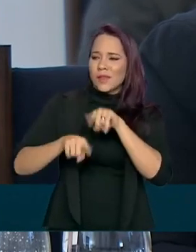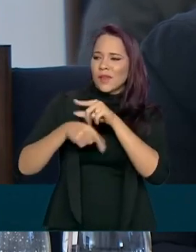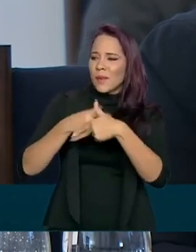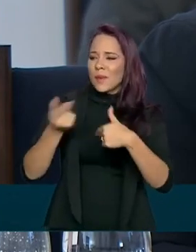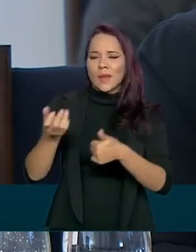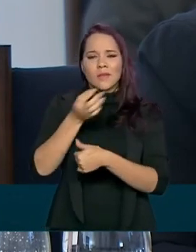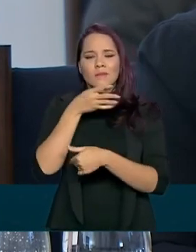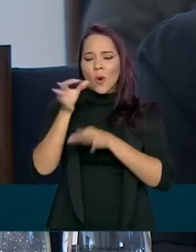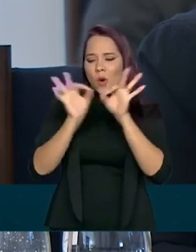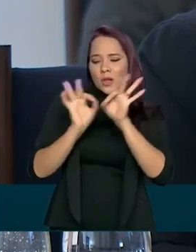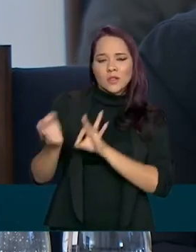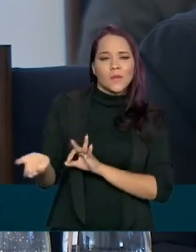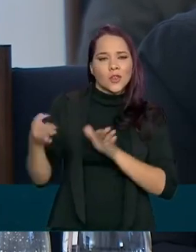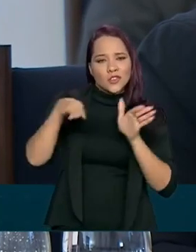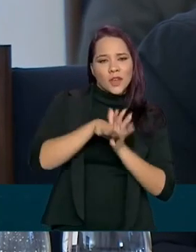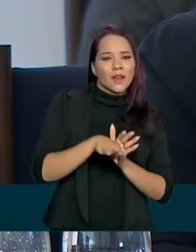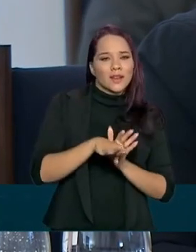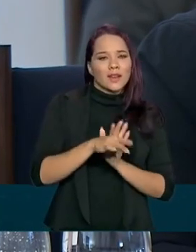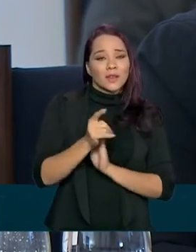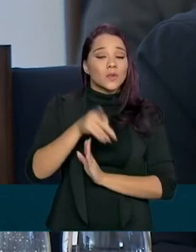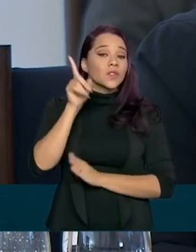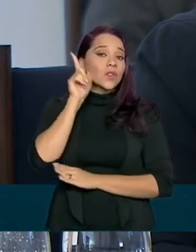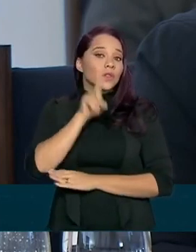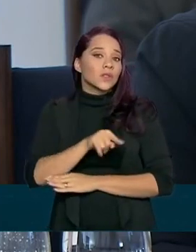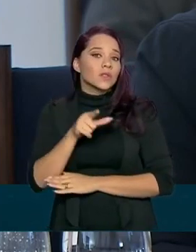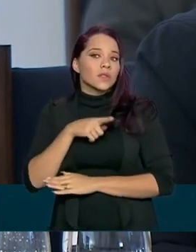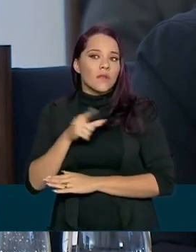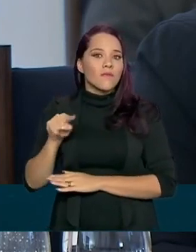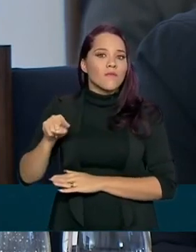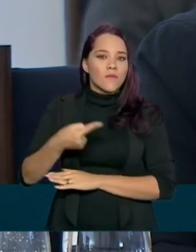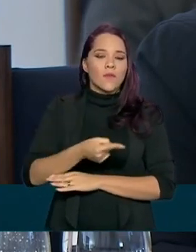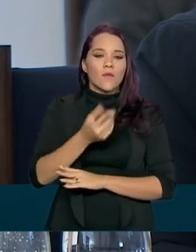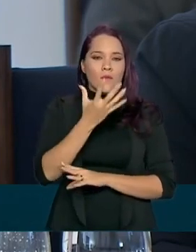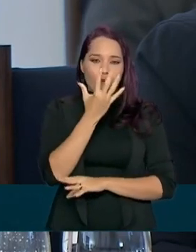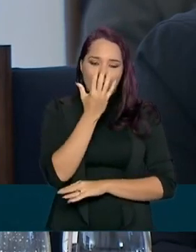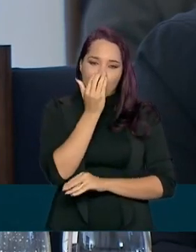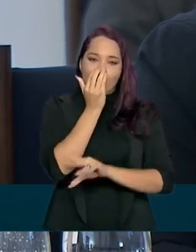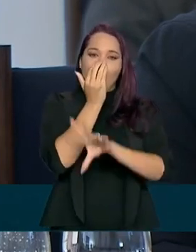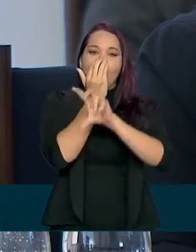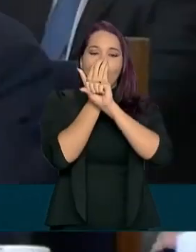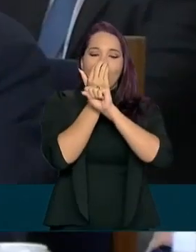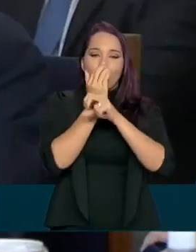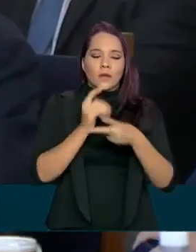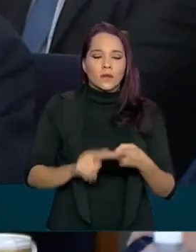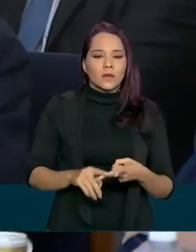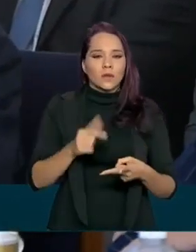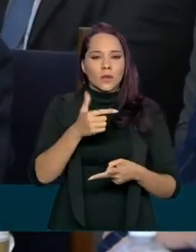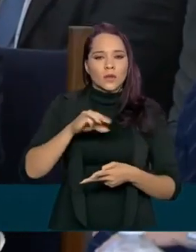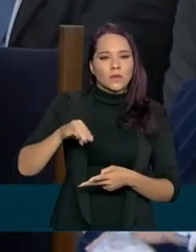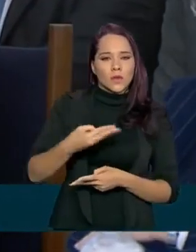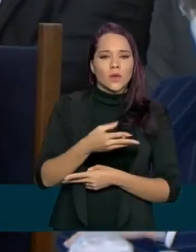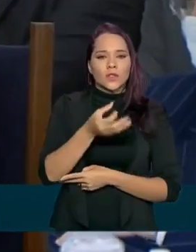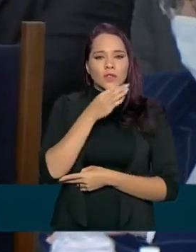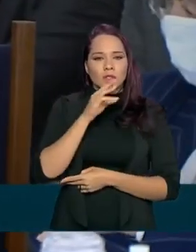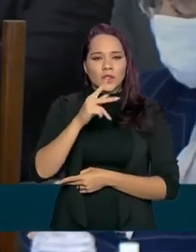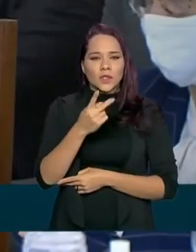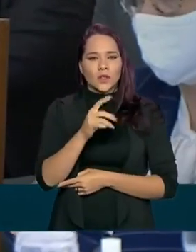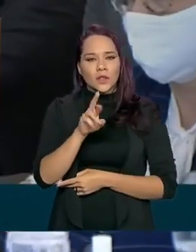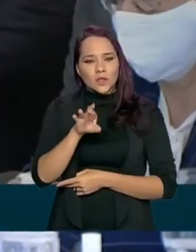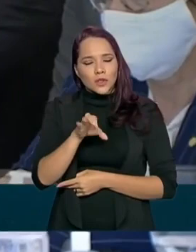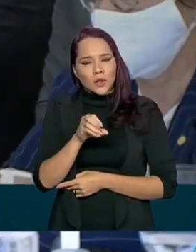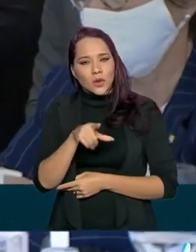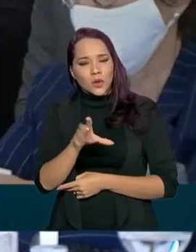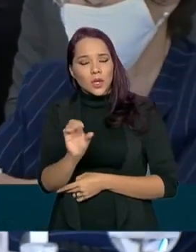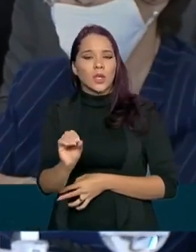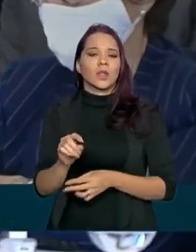equipamento vindo os medicamentos nos estados unidos por exemplo recebemos mil ventiladores e dois milhões de doses de hidroxicloroquina na área de